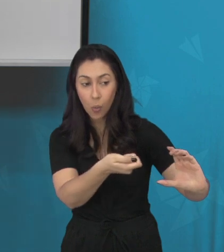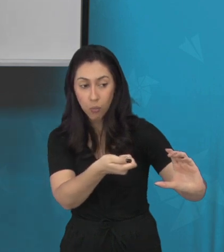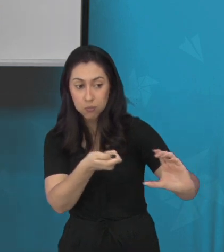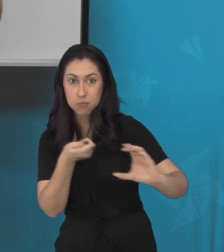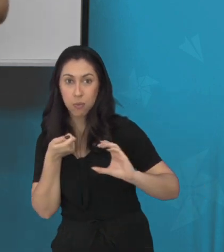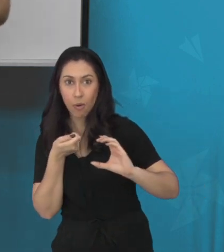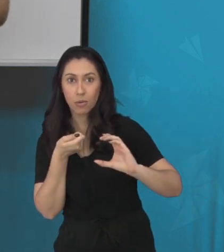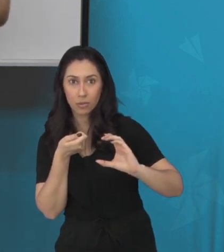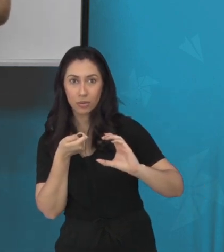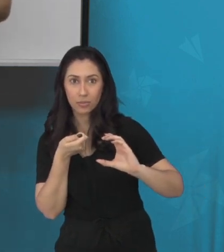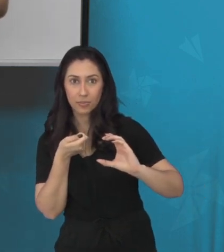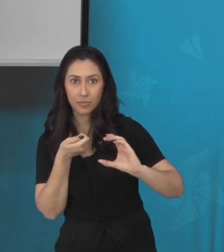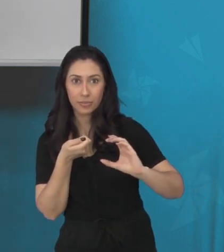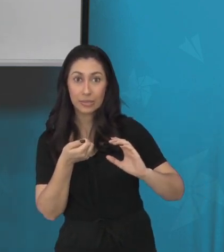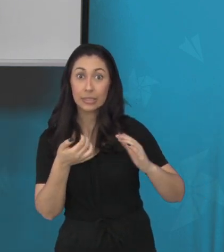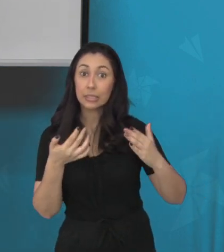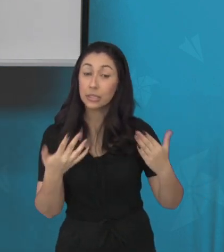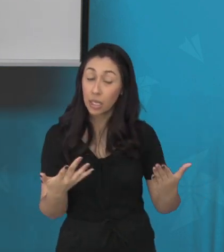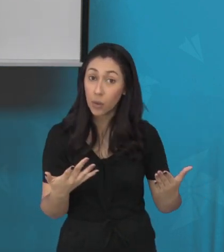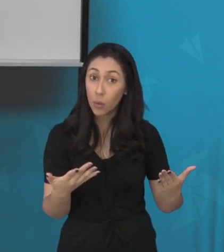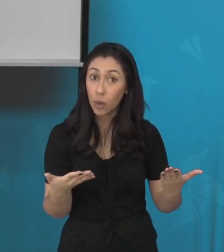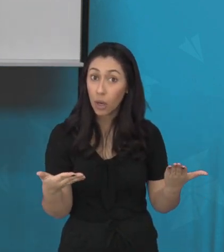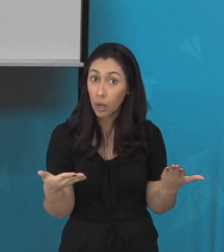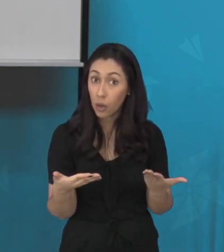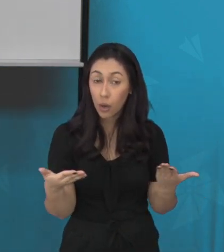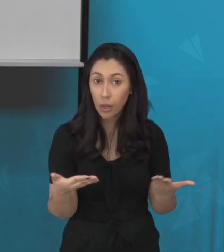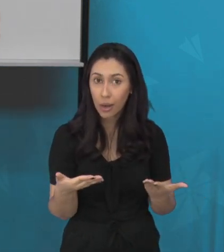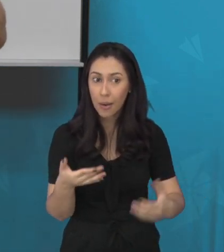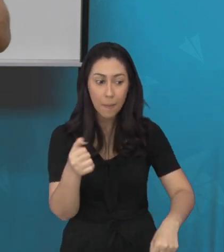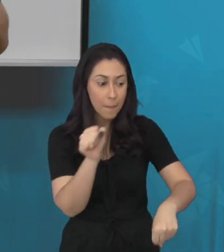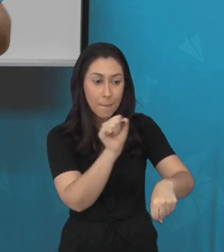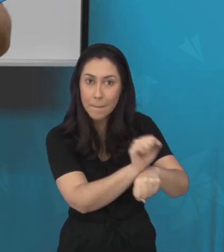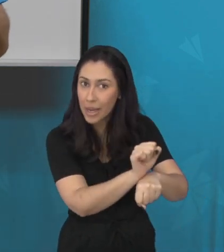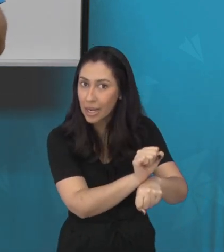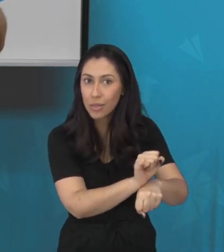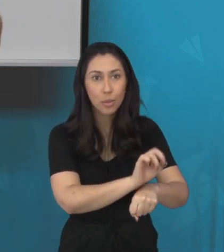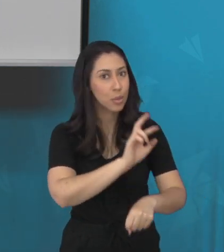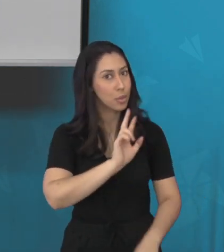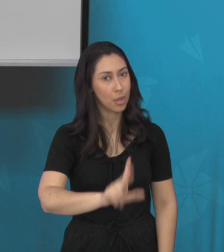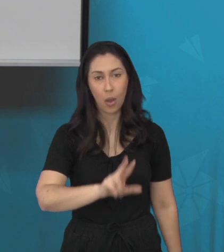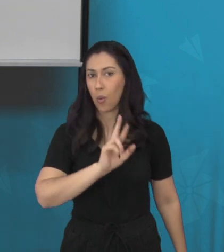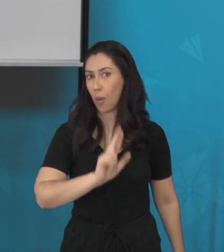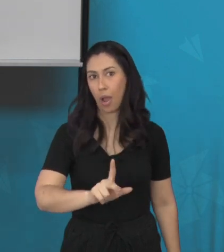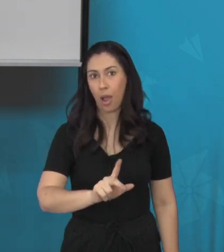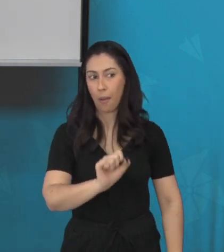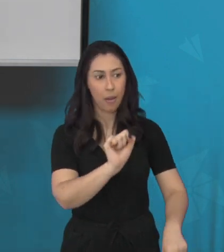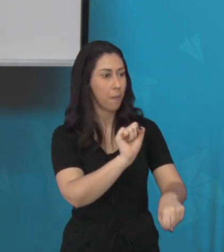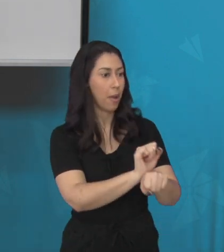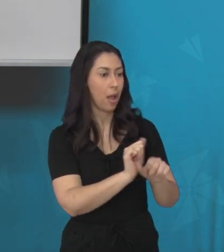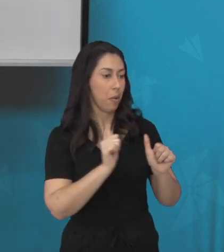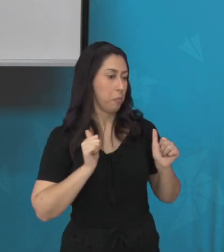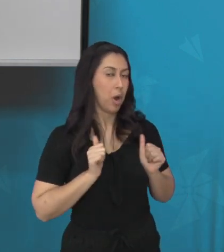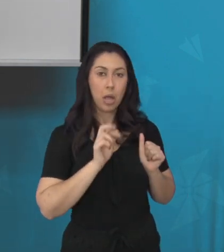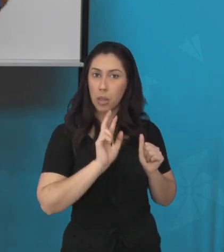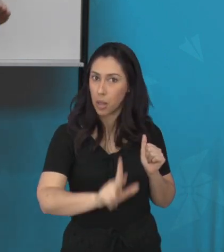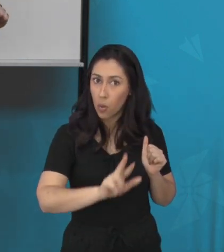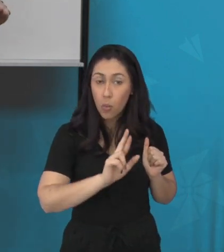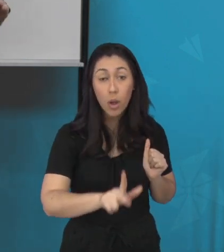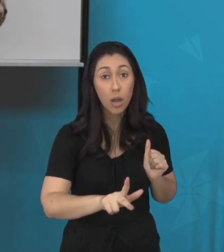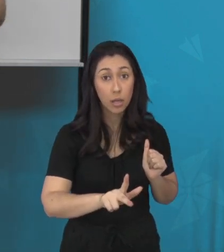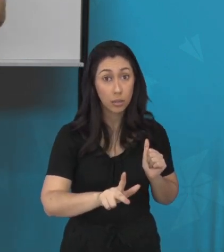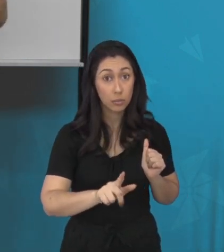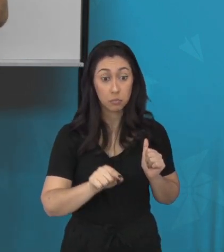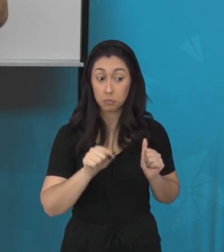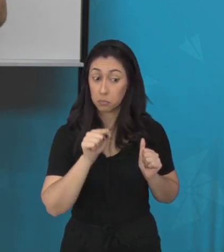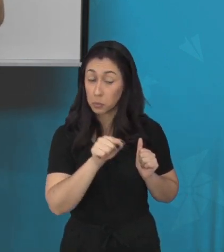velocidade acelerada. Então a gente tem uma situação agora que não é uma situação inercial. A gente não está no